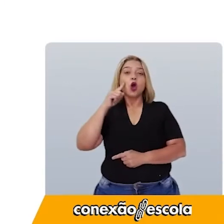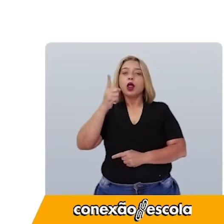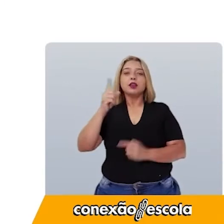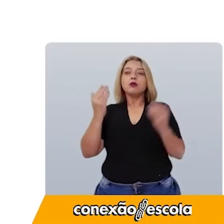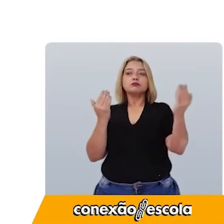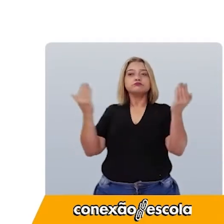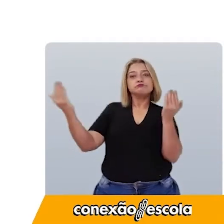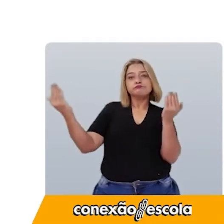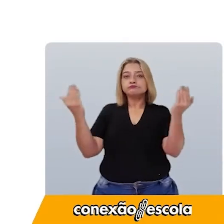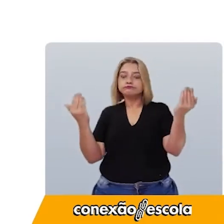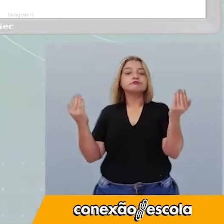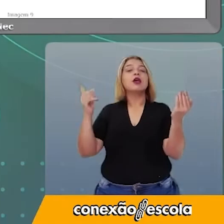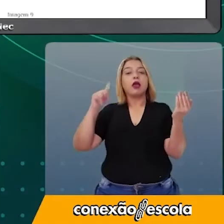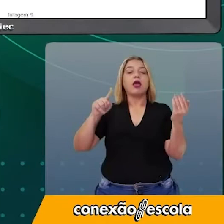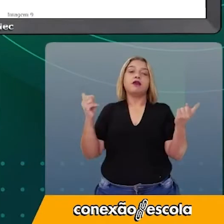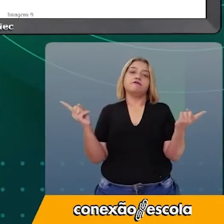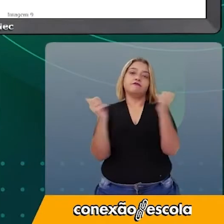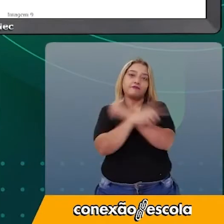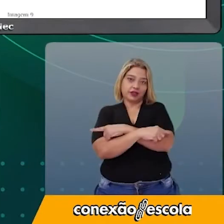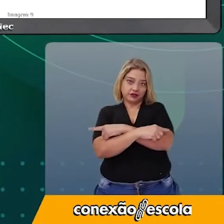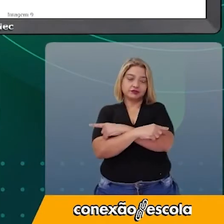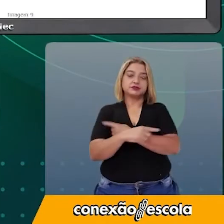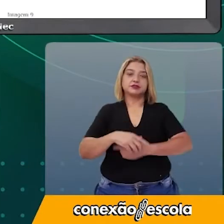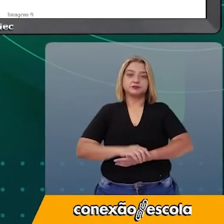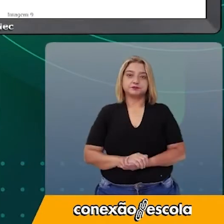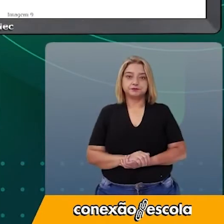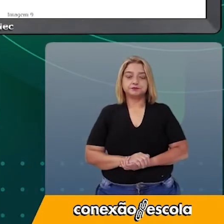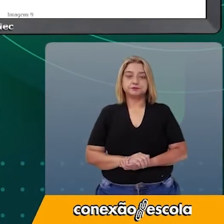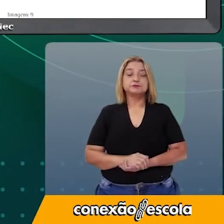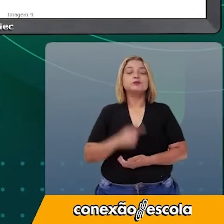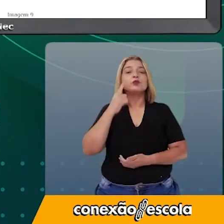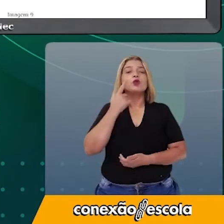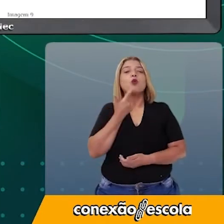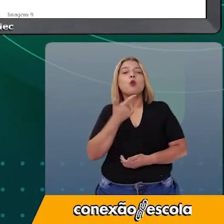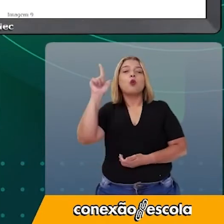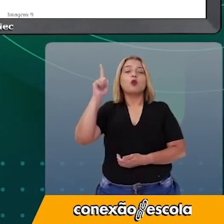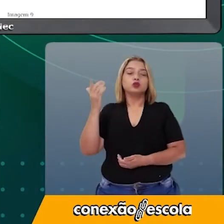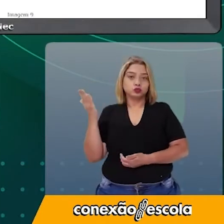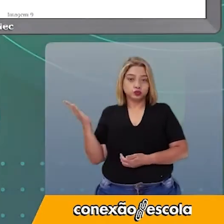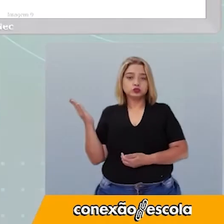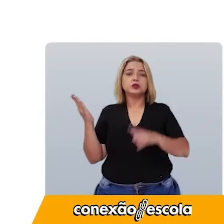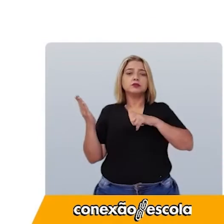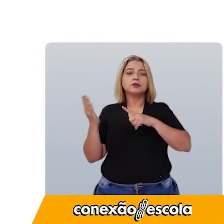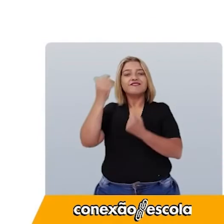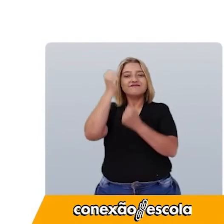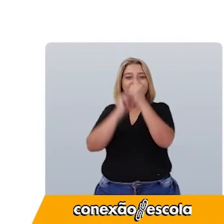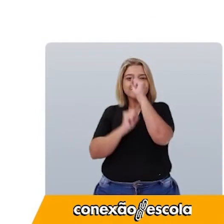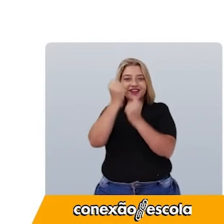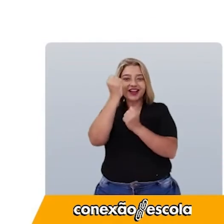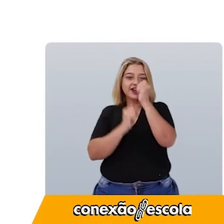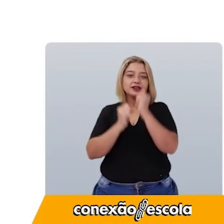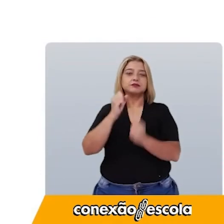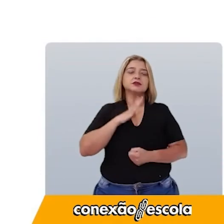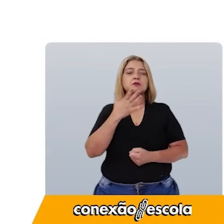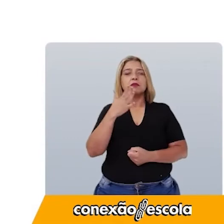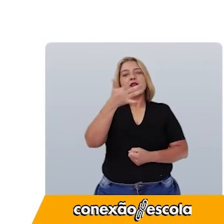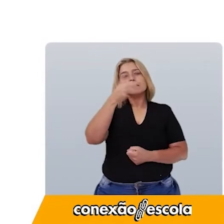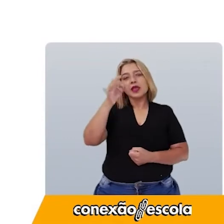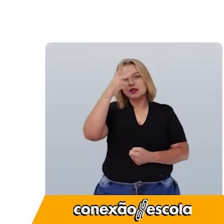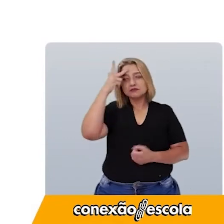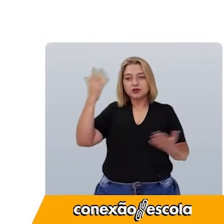são inversas. Já nessa outra situação, uma fábrica com 10